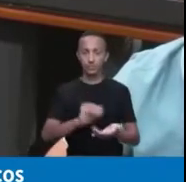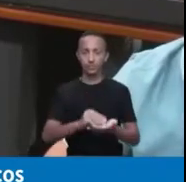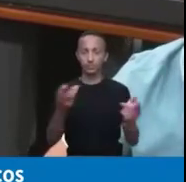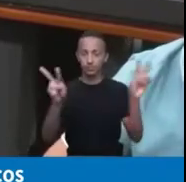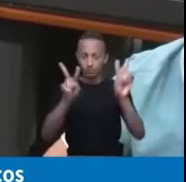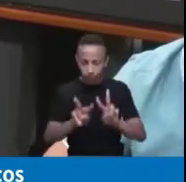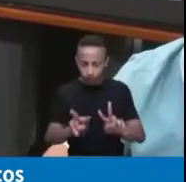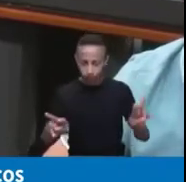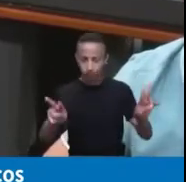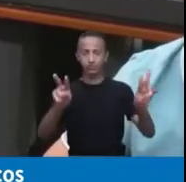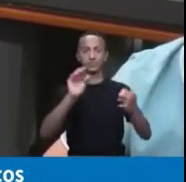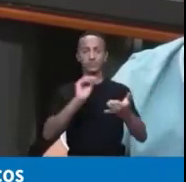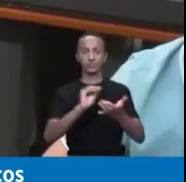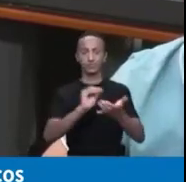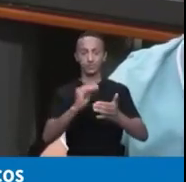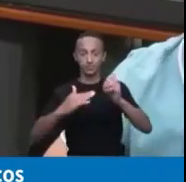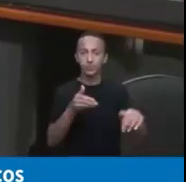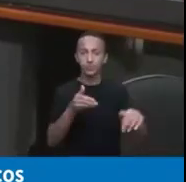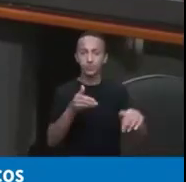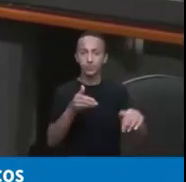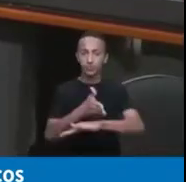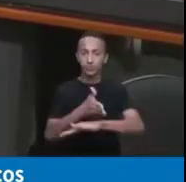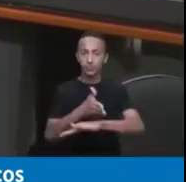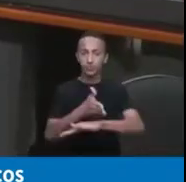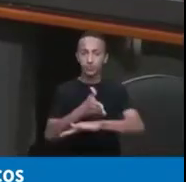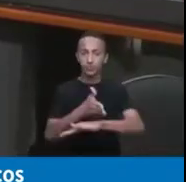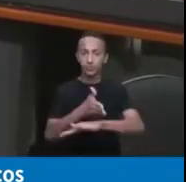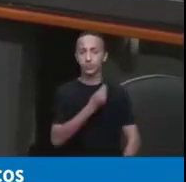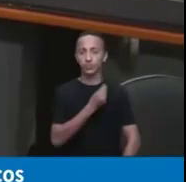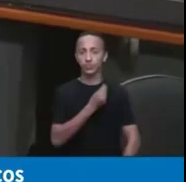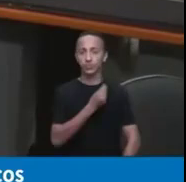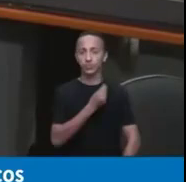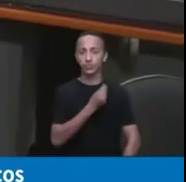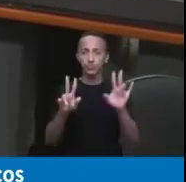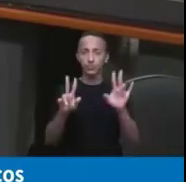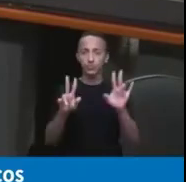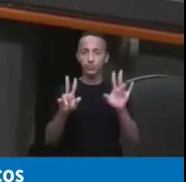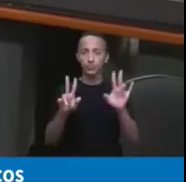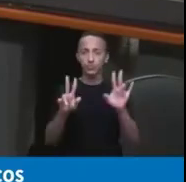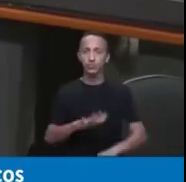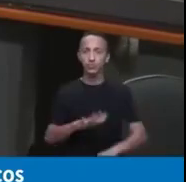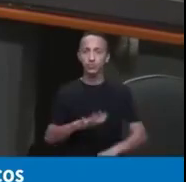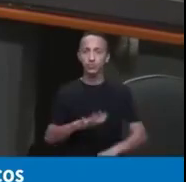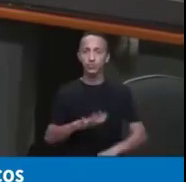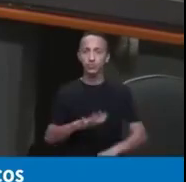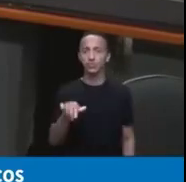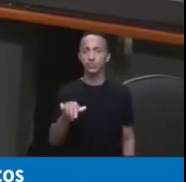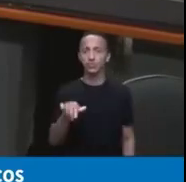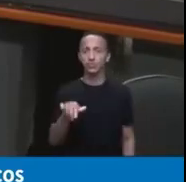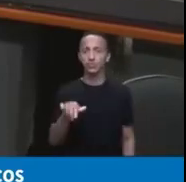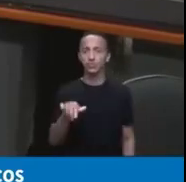invisibilidade funcional e exclusões indevidas. A fibromialgia é uma condição reconhecida pela Organização Mundial da